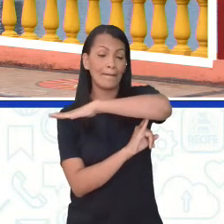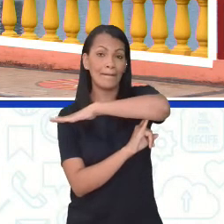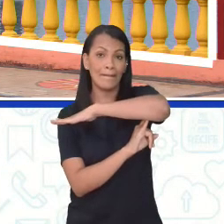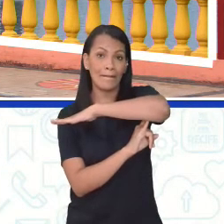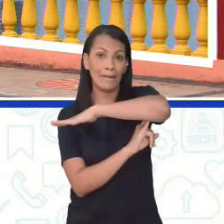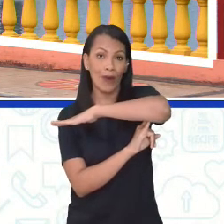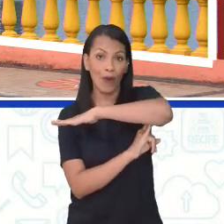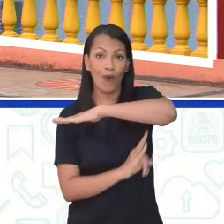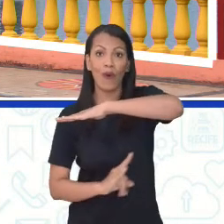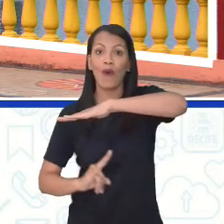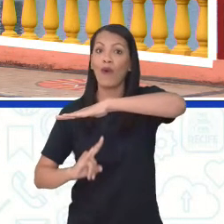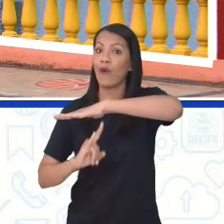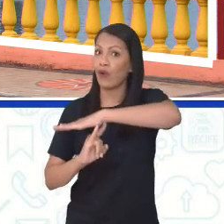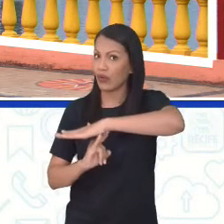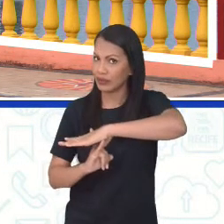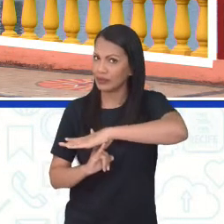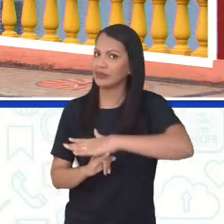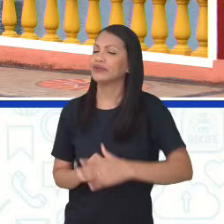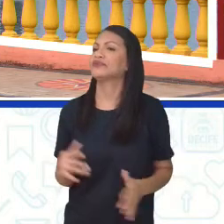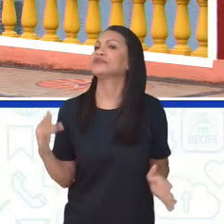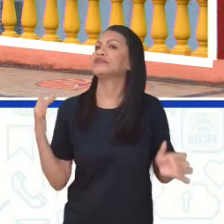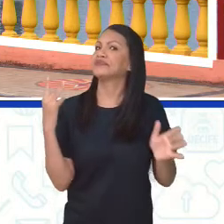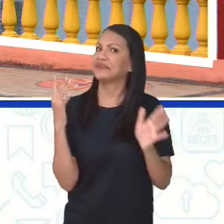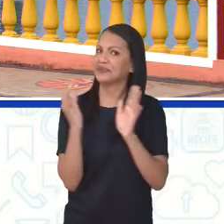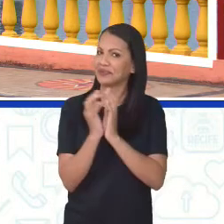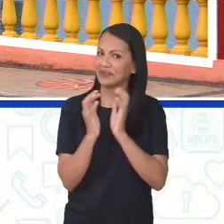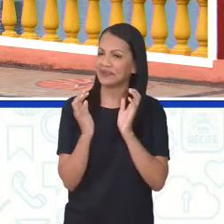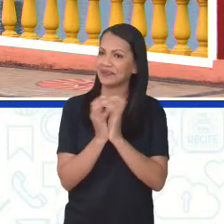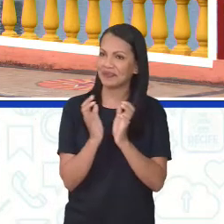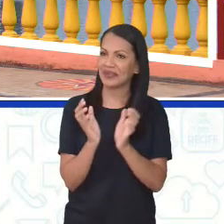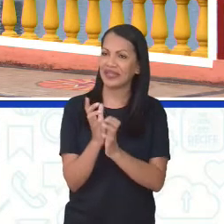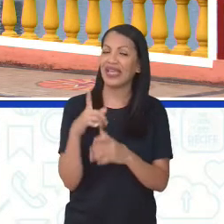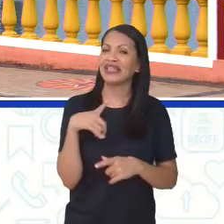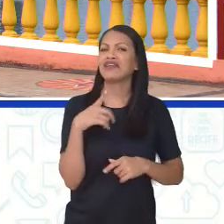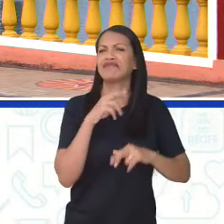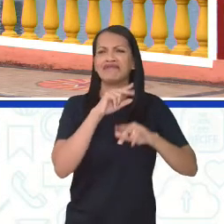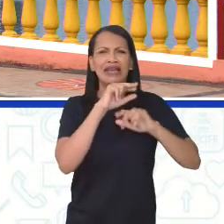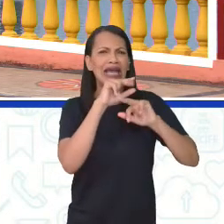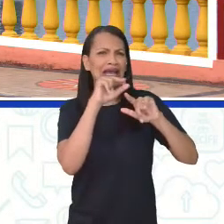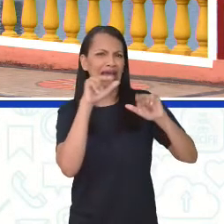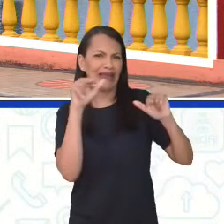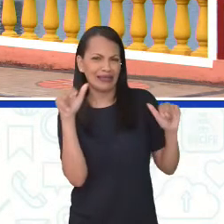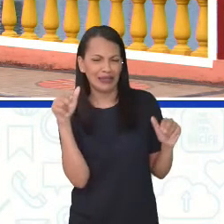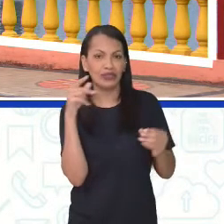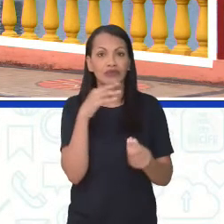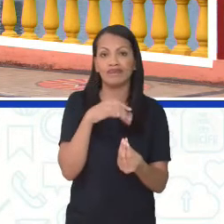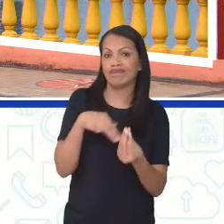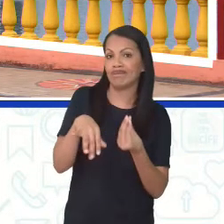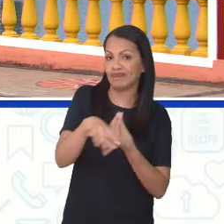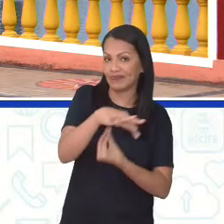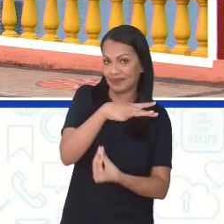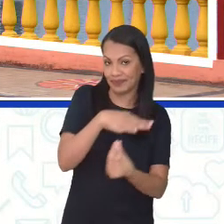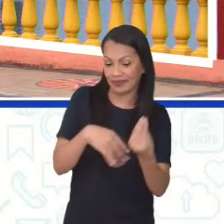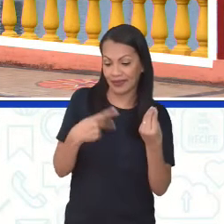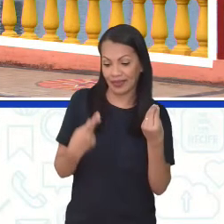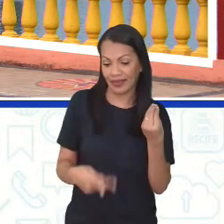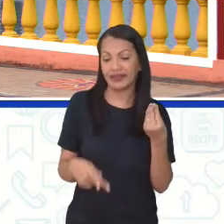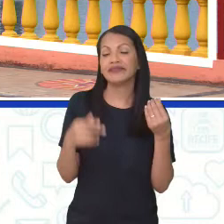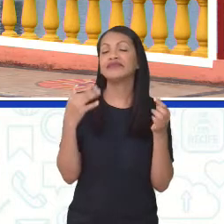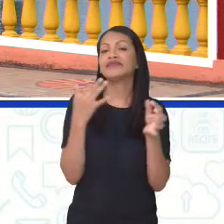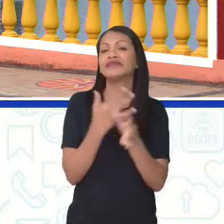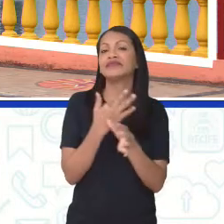diversas pontes do Recife, né? Porque Recife são compostos de diversas ilhas. E aqui eu destaquei de